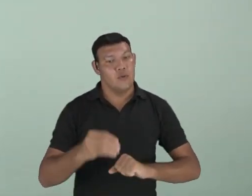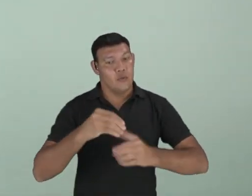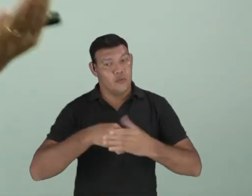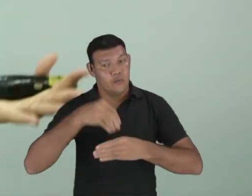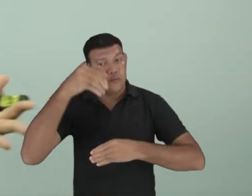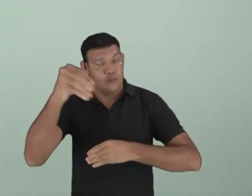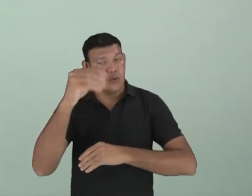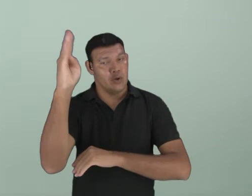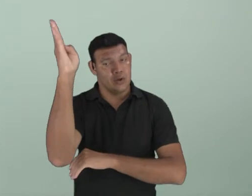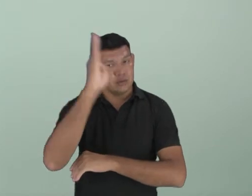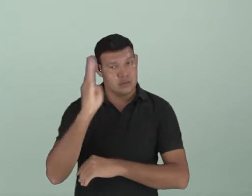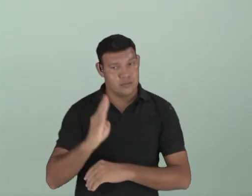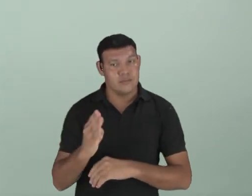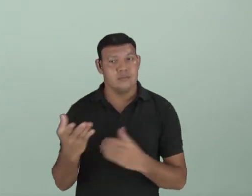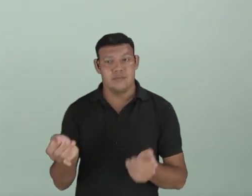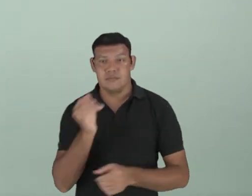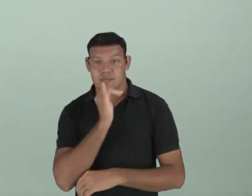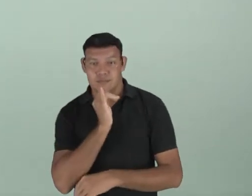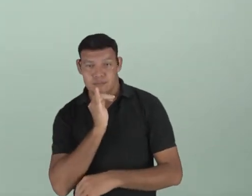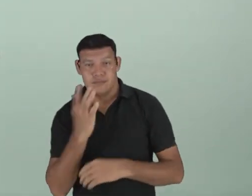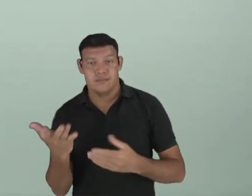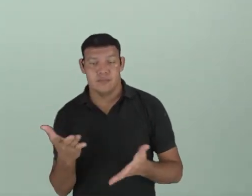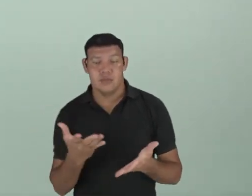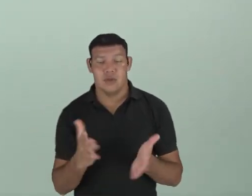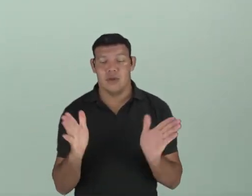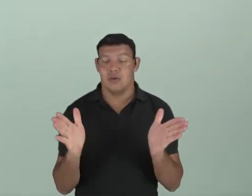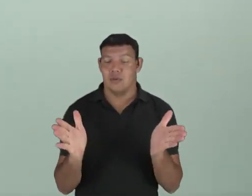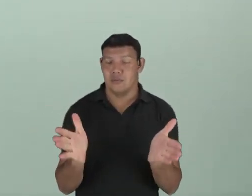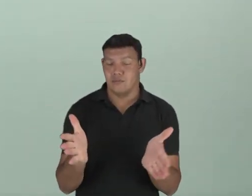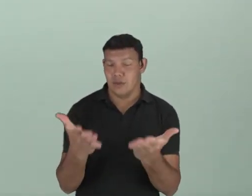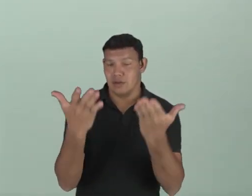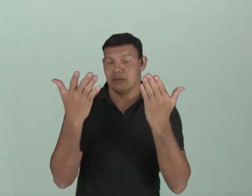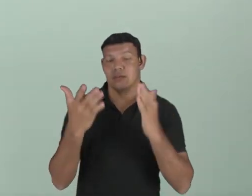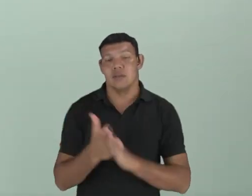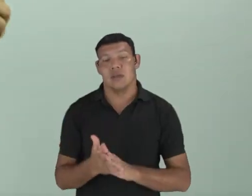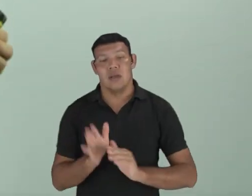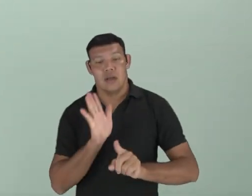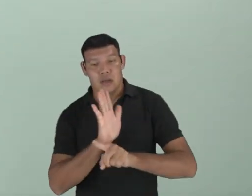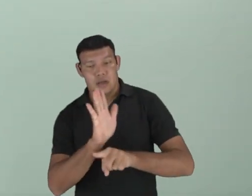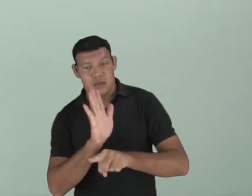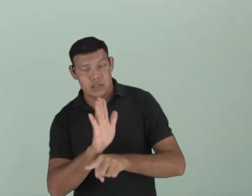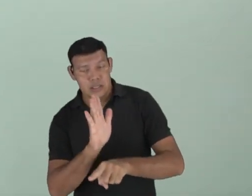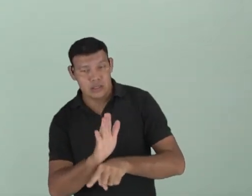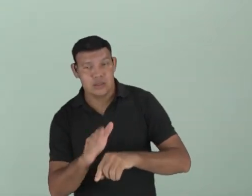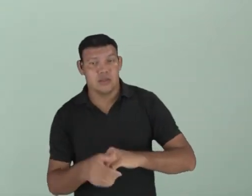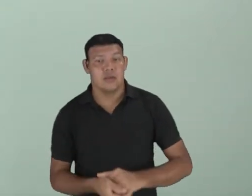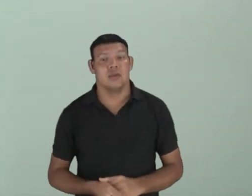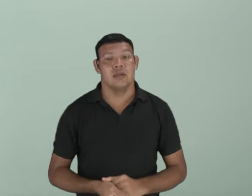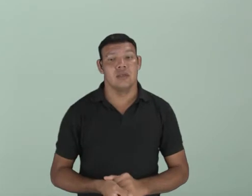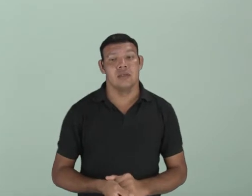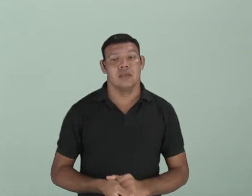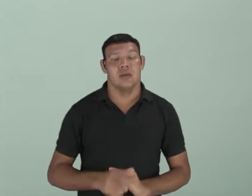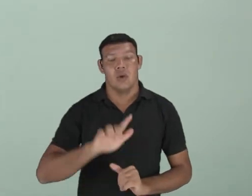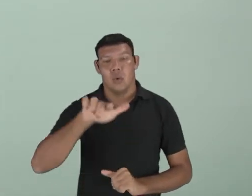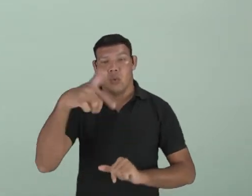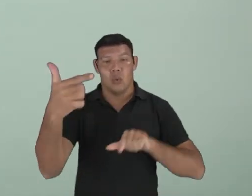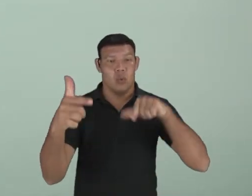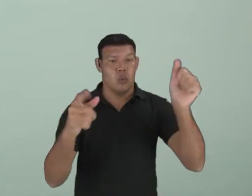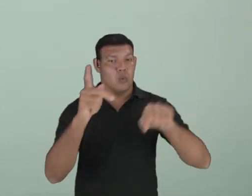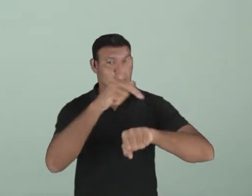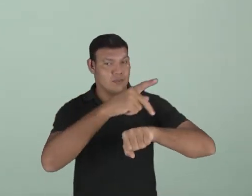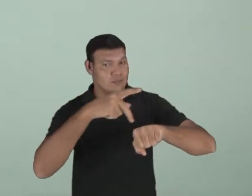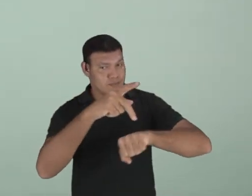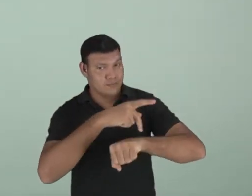que podem, né, tá favorecendo, que pode ter aí objetivos, contribuições de outros